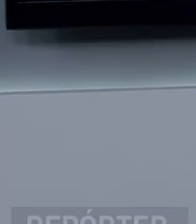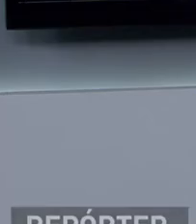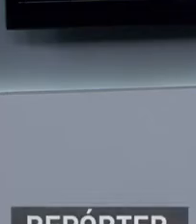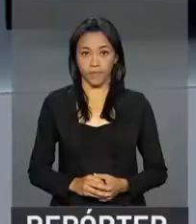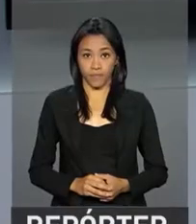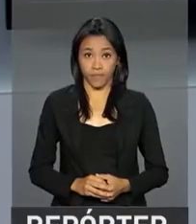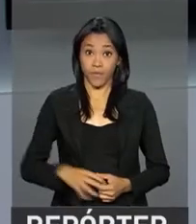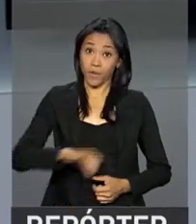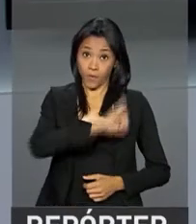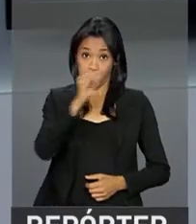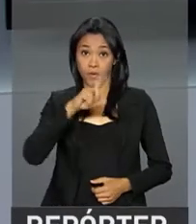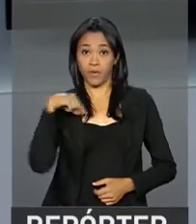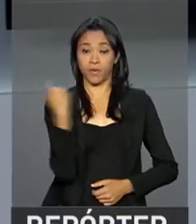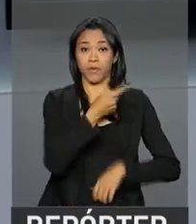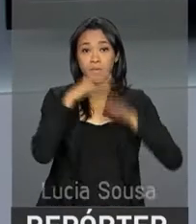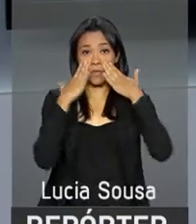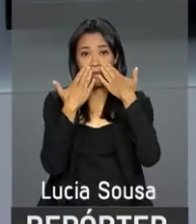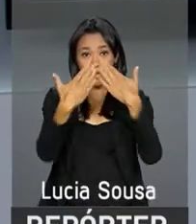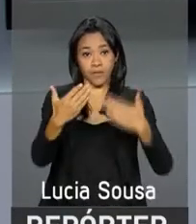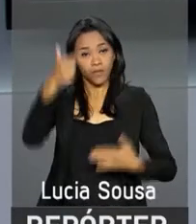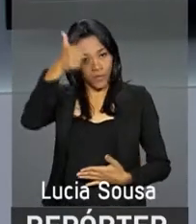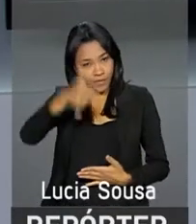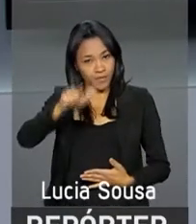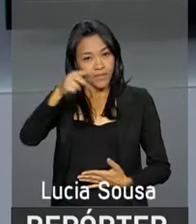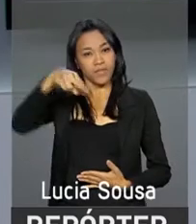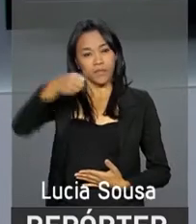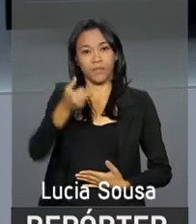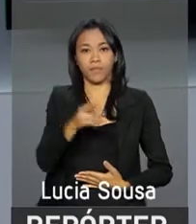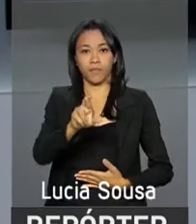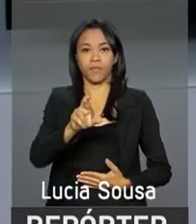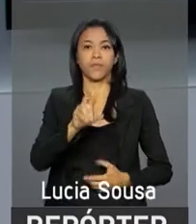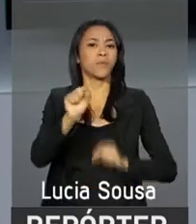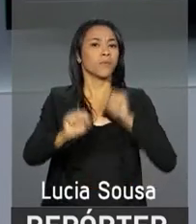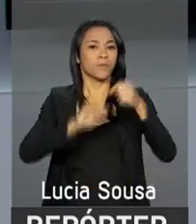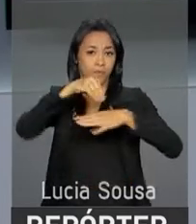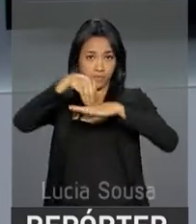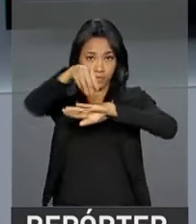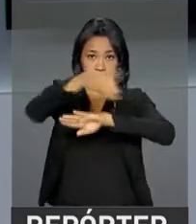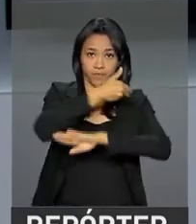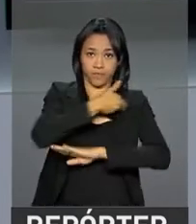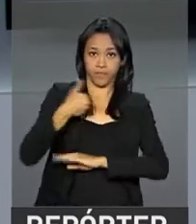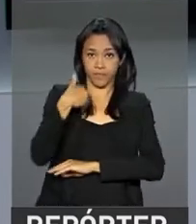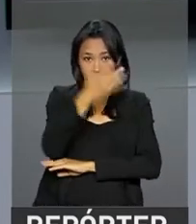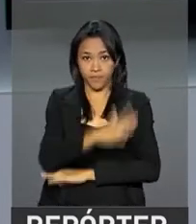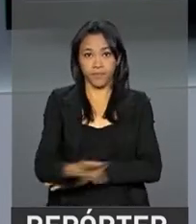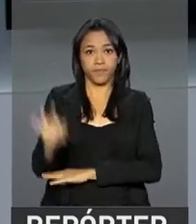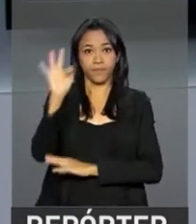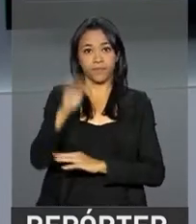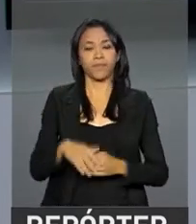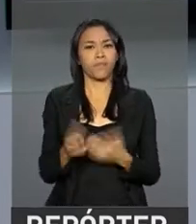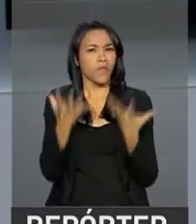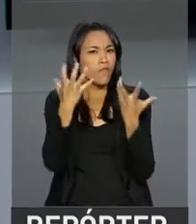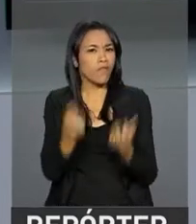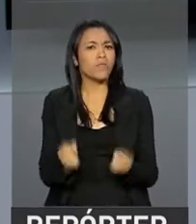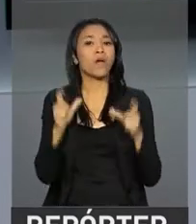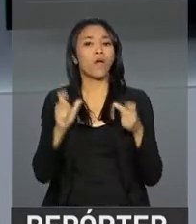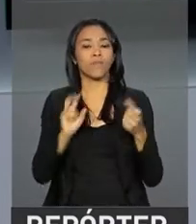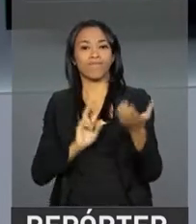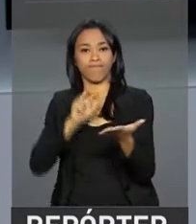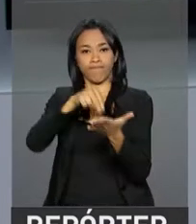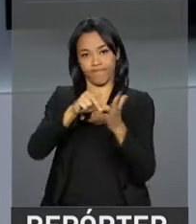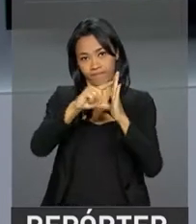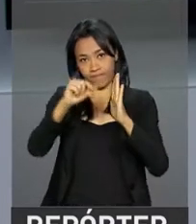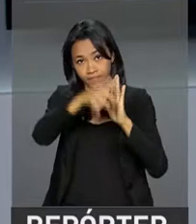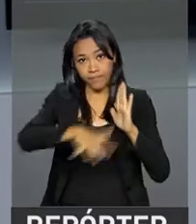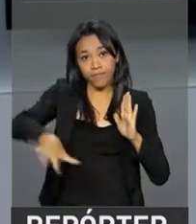olá estamos de volta com mais uma edição do repórter nbr e as notícias do governo federal e vamos direto ao palácio do planalto